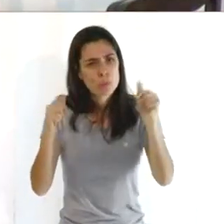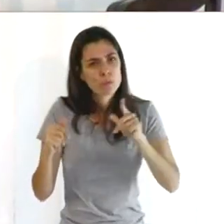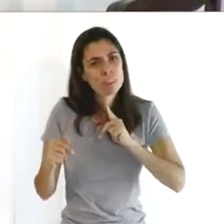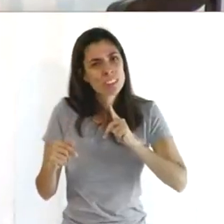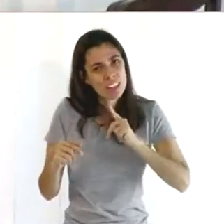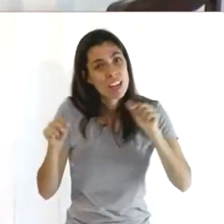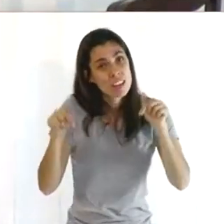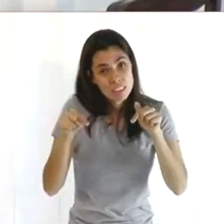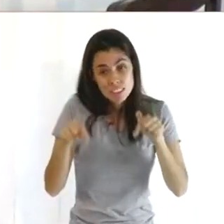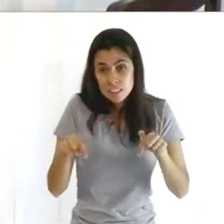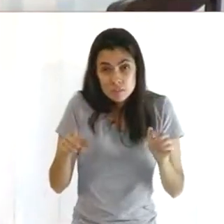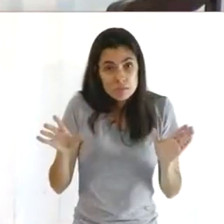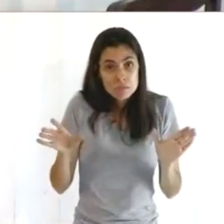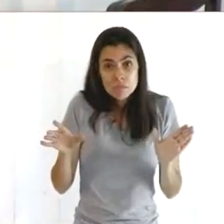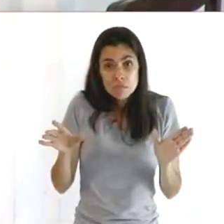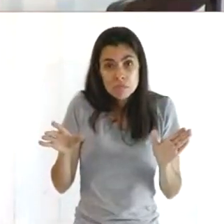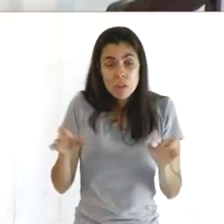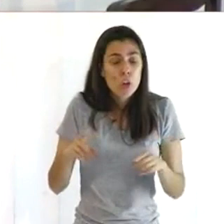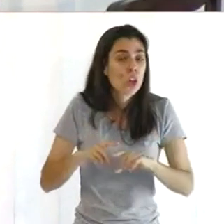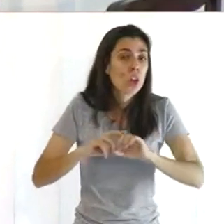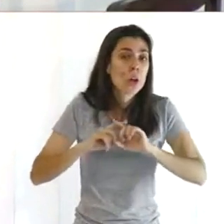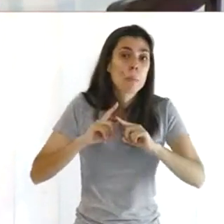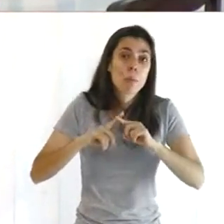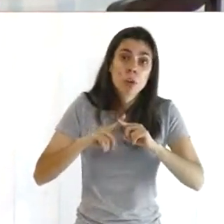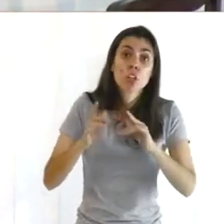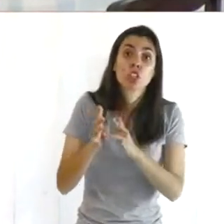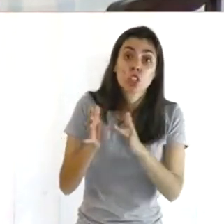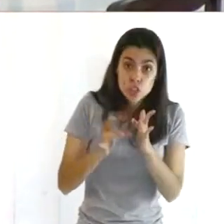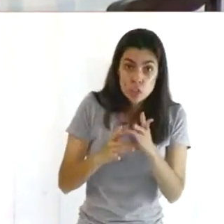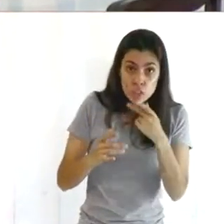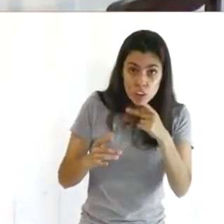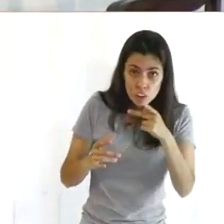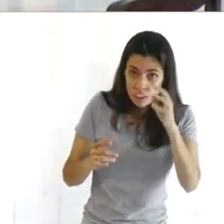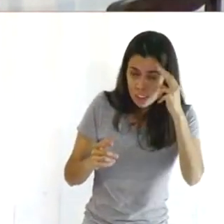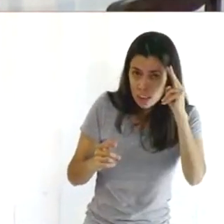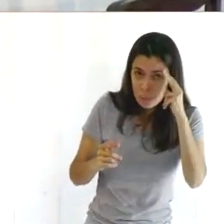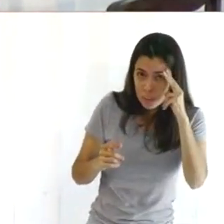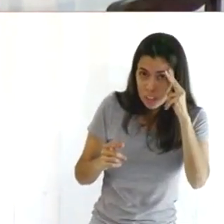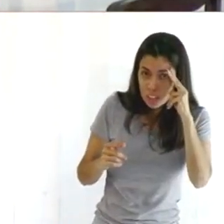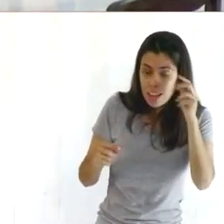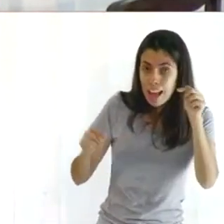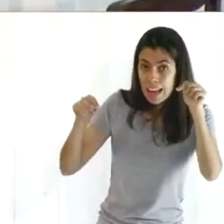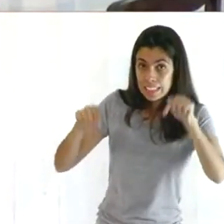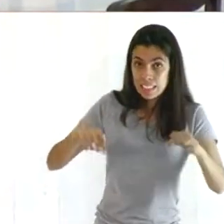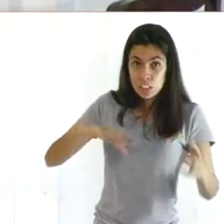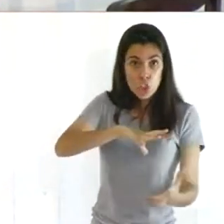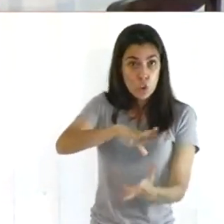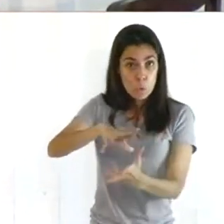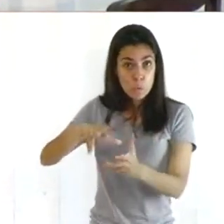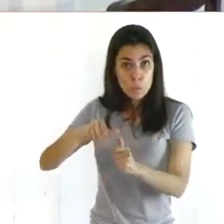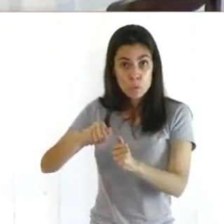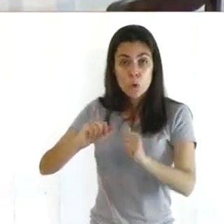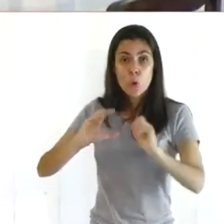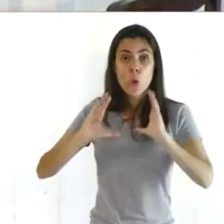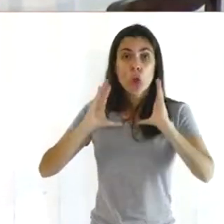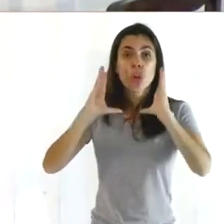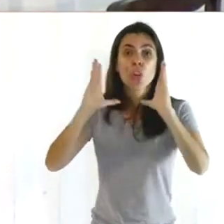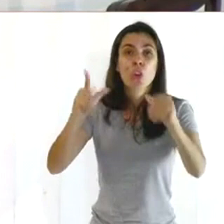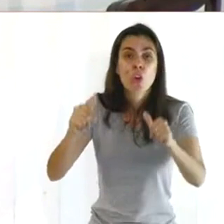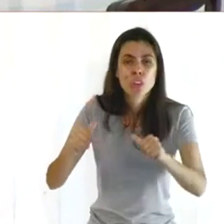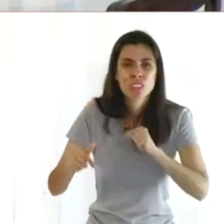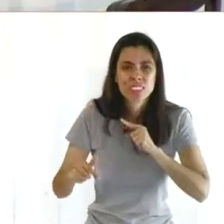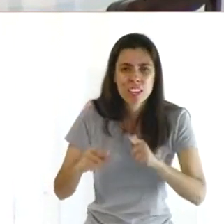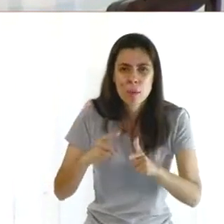nós: não, neste mundo vocês passarão por aflição, por aflições, mas tende bom ânimo, eu venci o